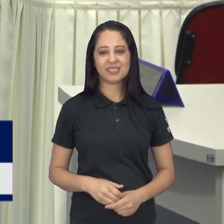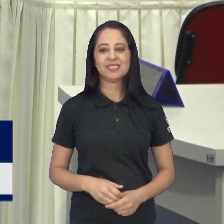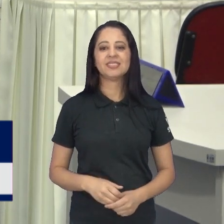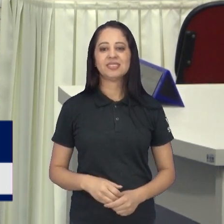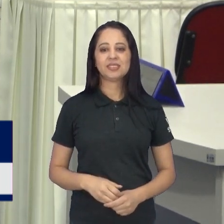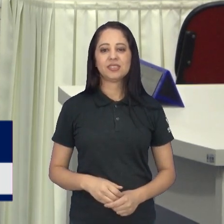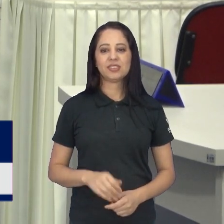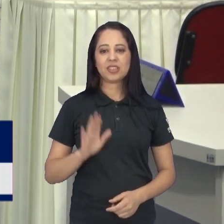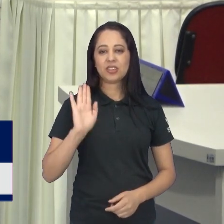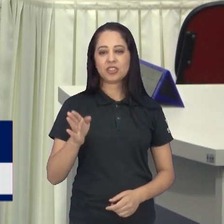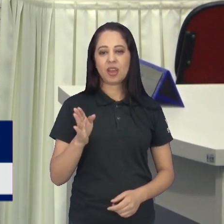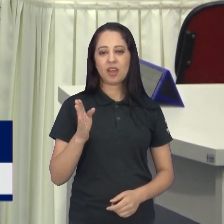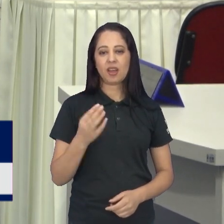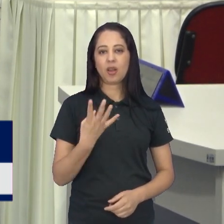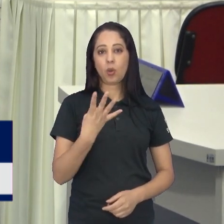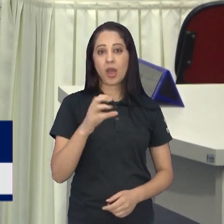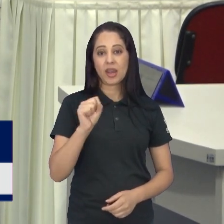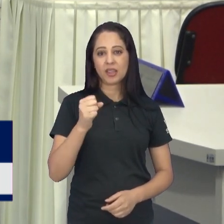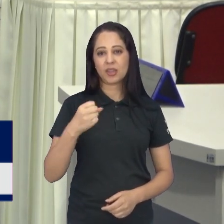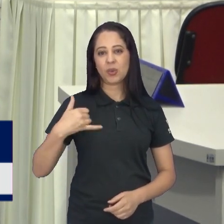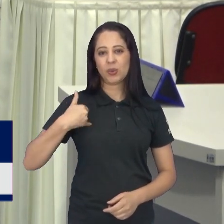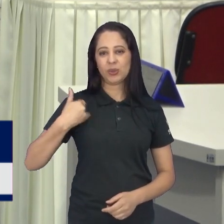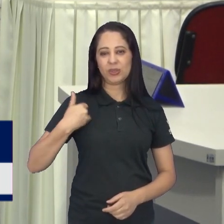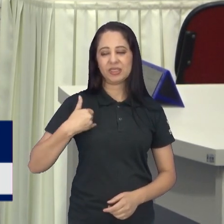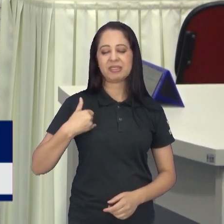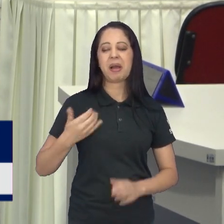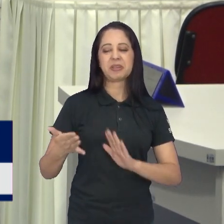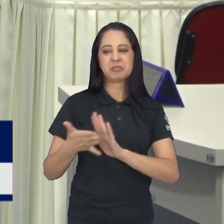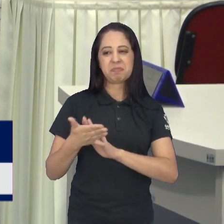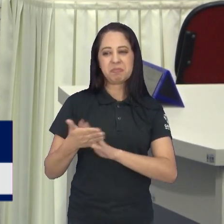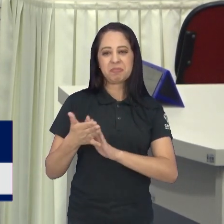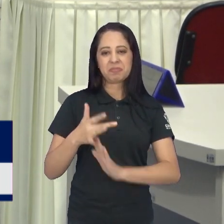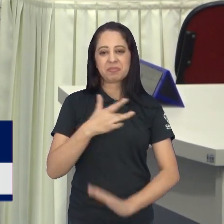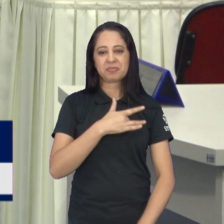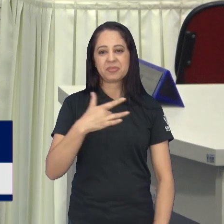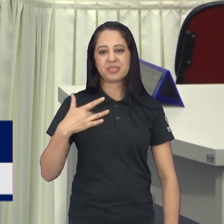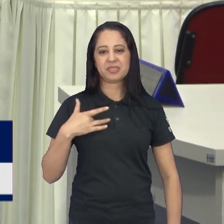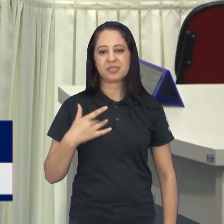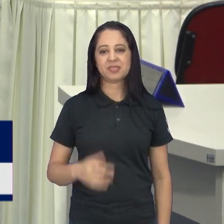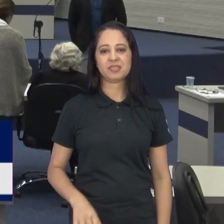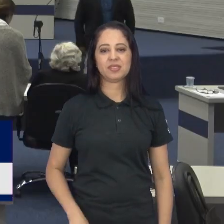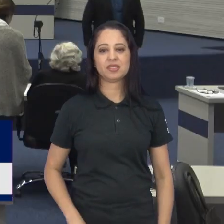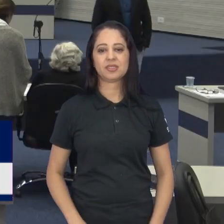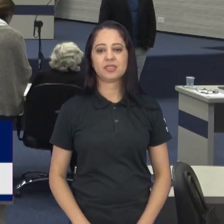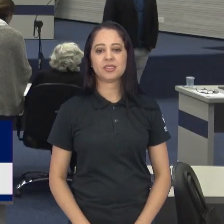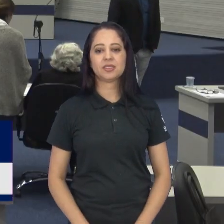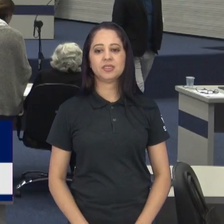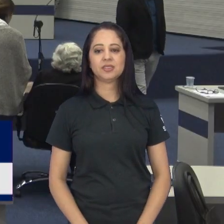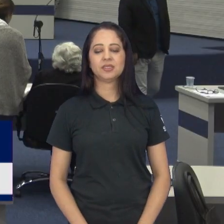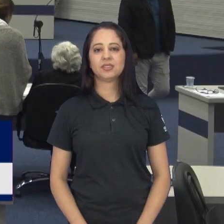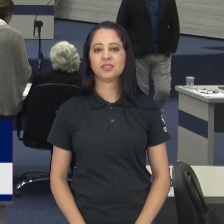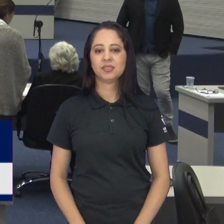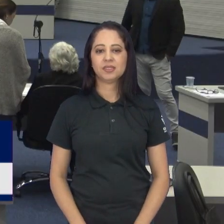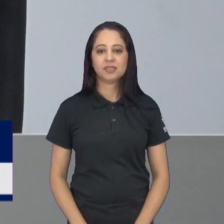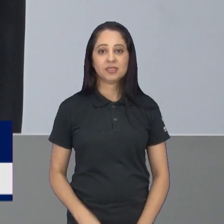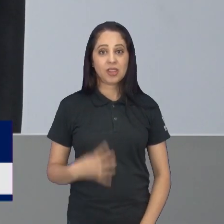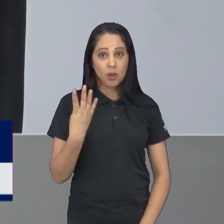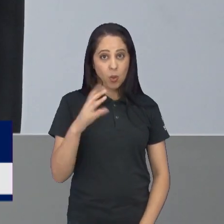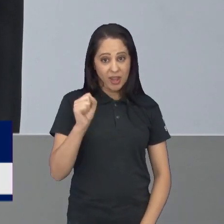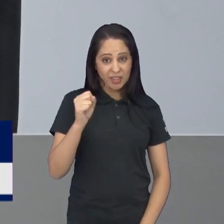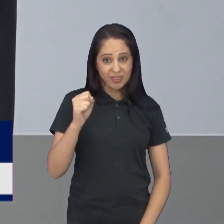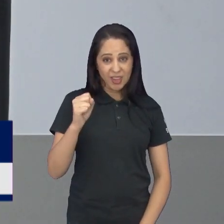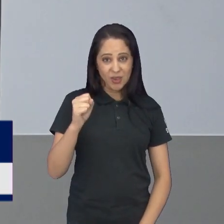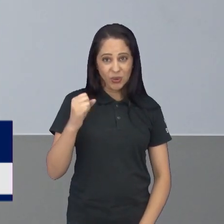Completou seus 48 anos aí de muita saúde. Parabéns ao vereador. É 48 anos no São